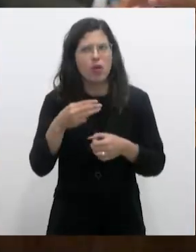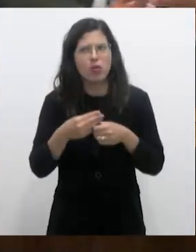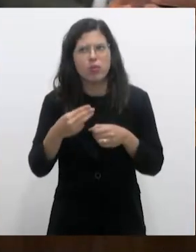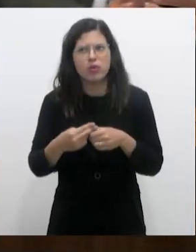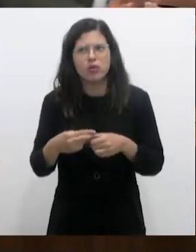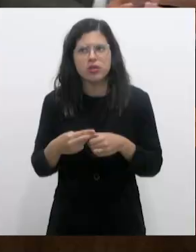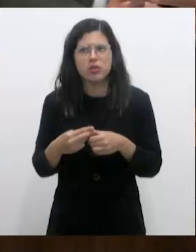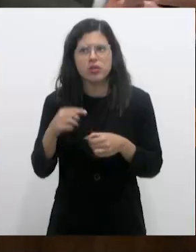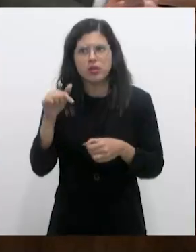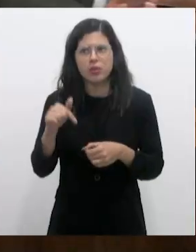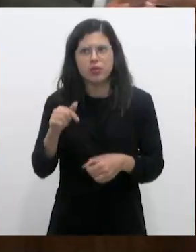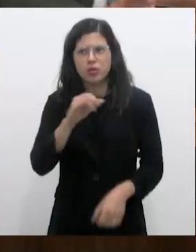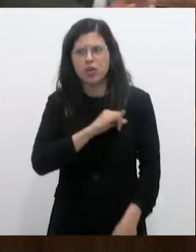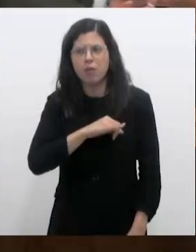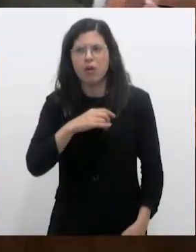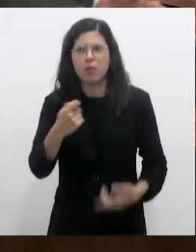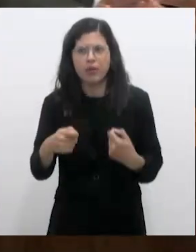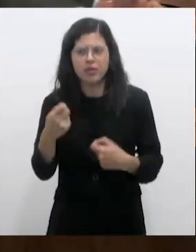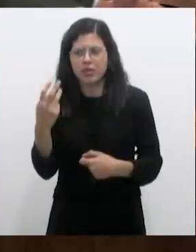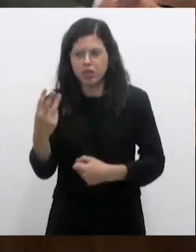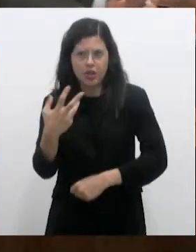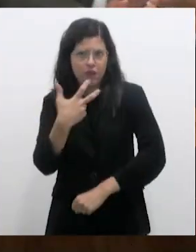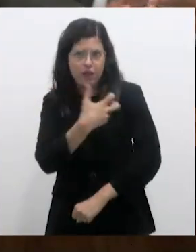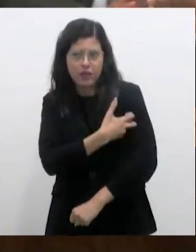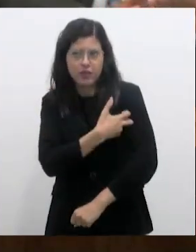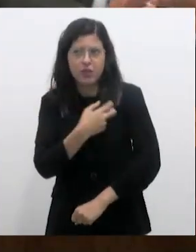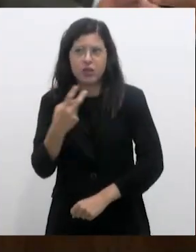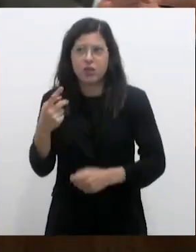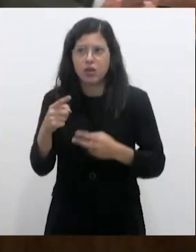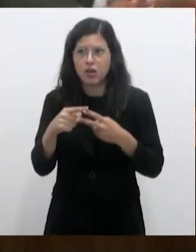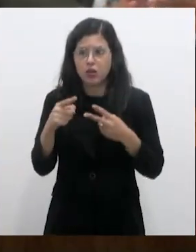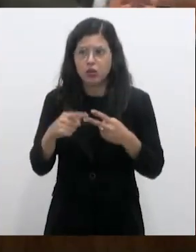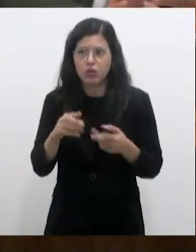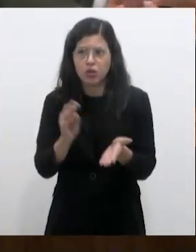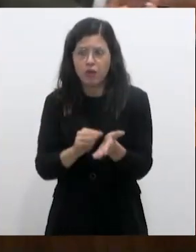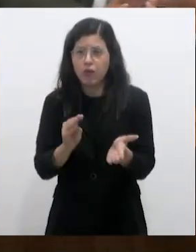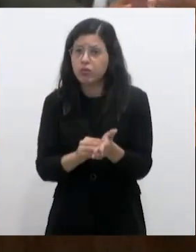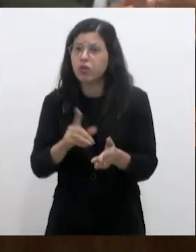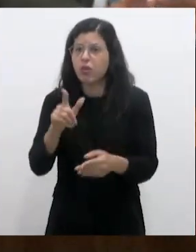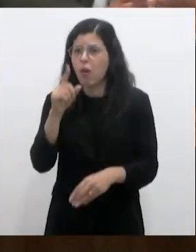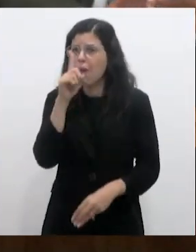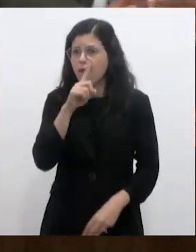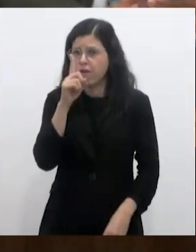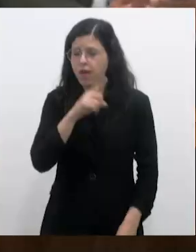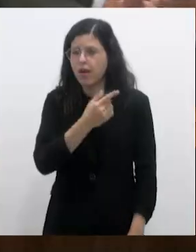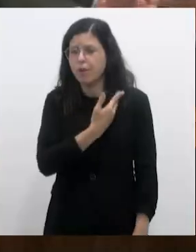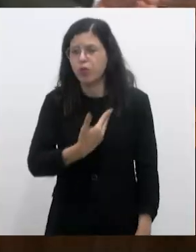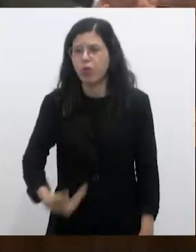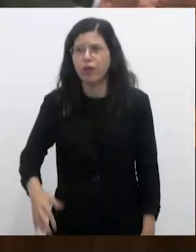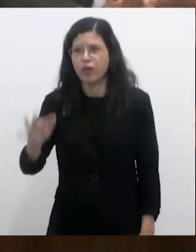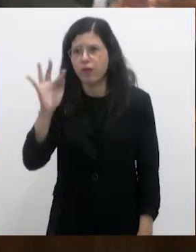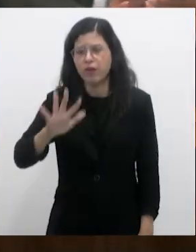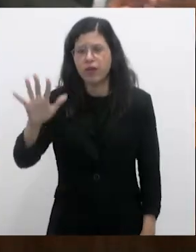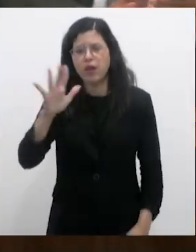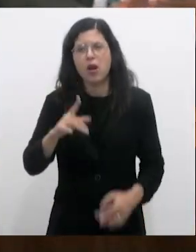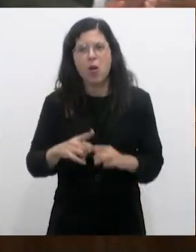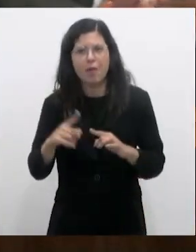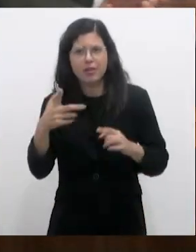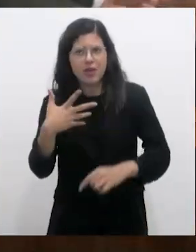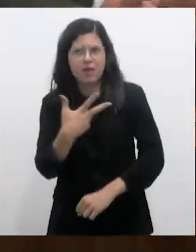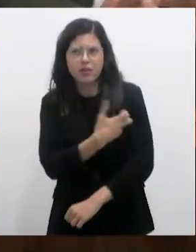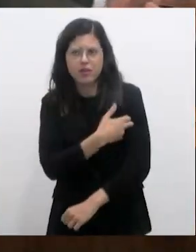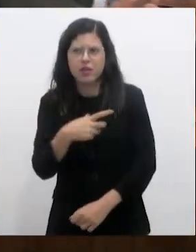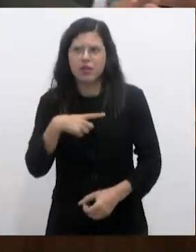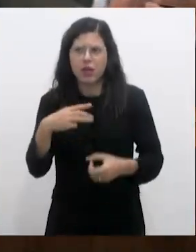de 3 vacinas, mas as 2 que estão faltando é uma falha do governo federal que não está atendendo os municípios, mas a vacina que já